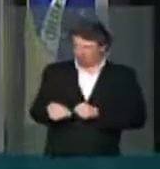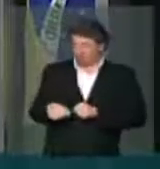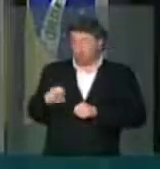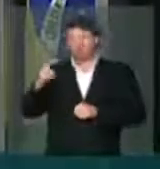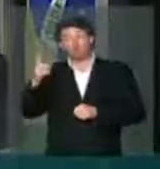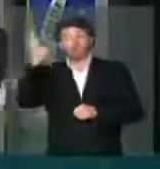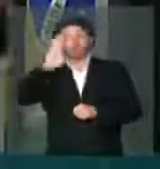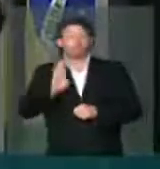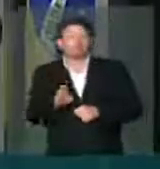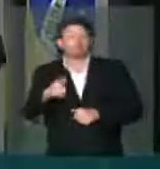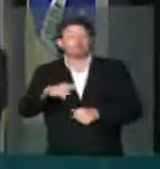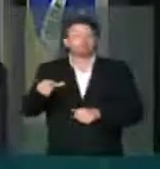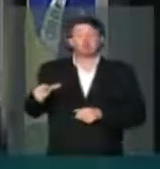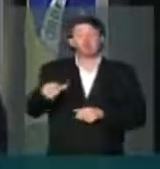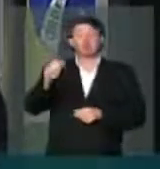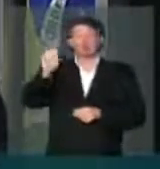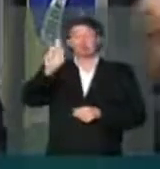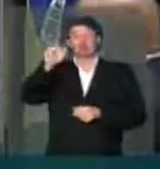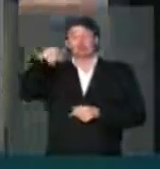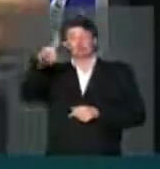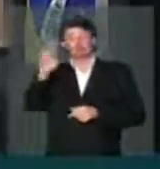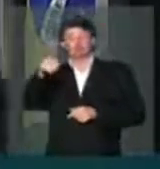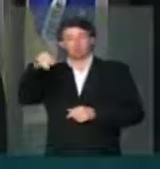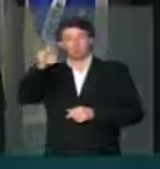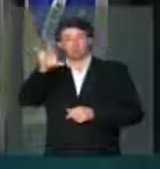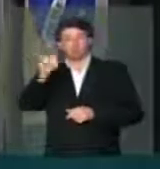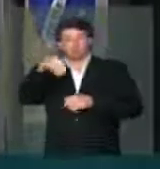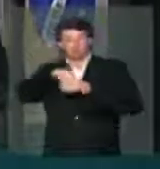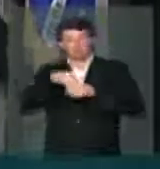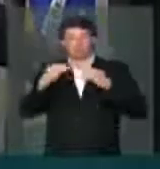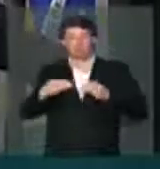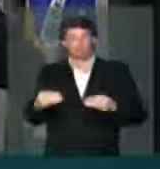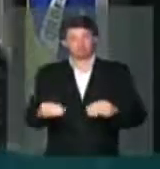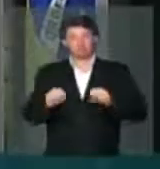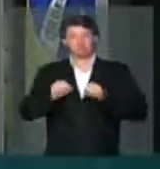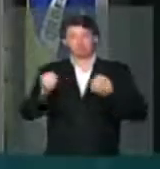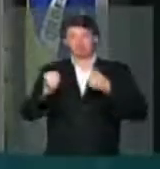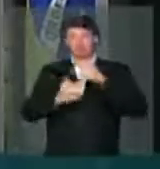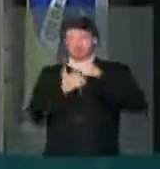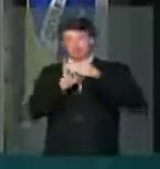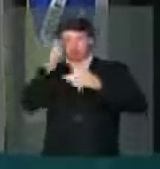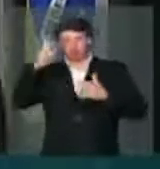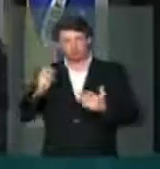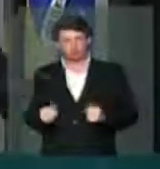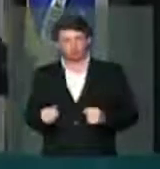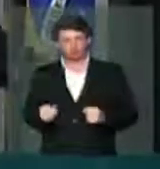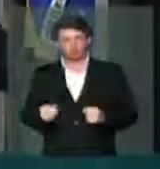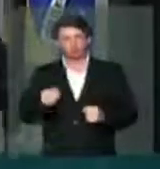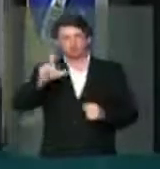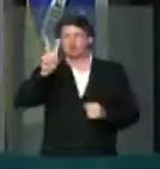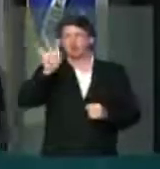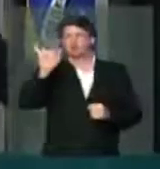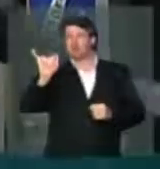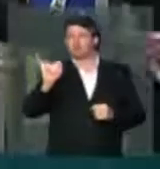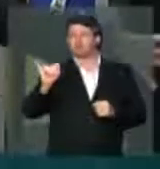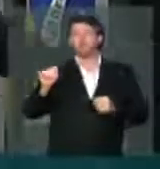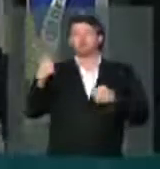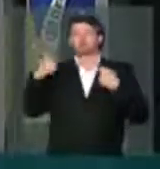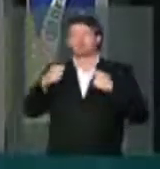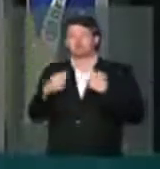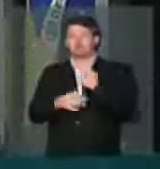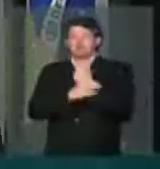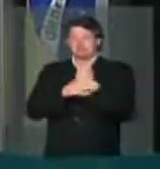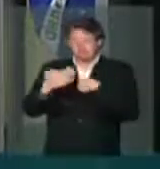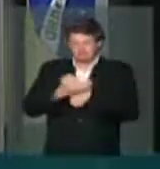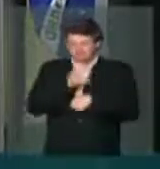que está lá, o Armando Monteiro, no ministério que defende o empresariado? Do Joaquim Levy, que precisa segurar